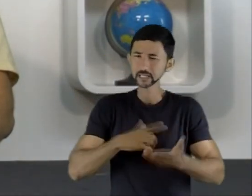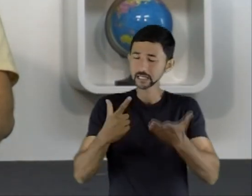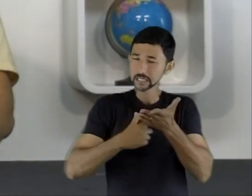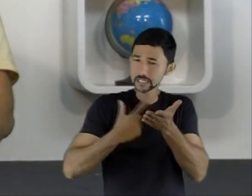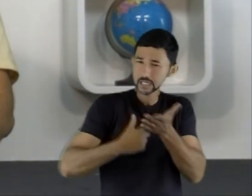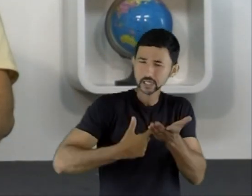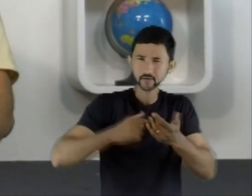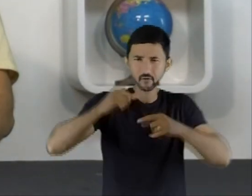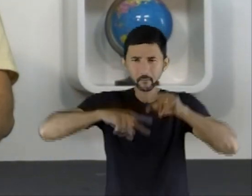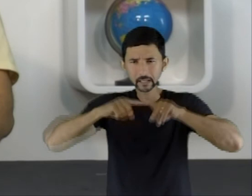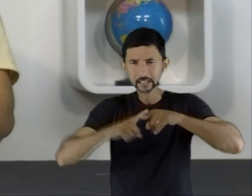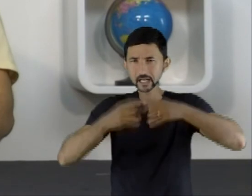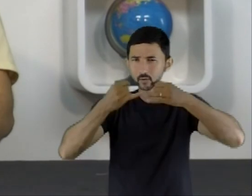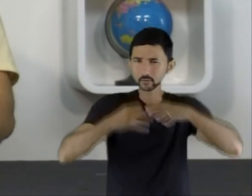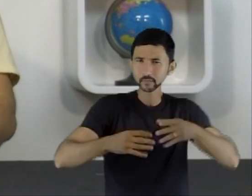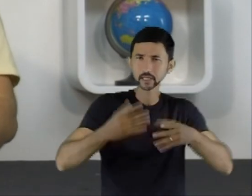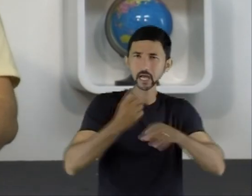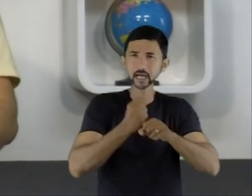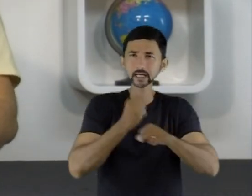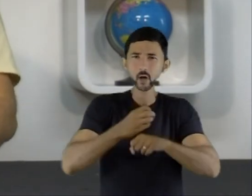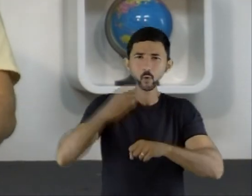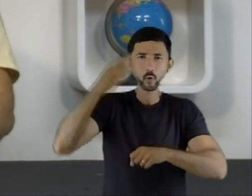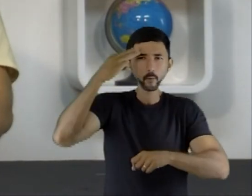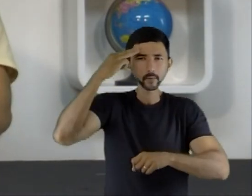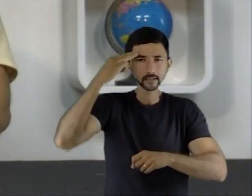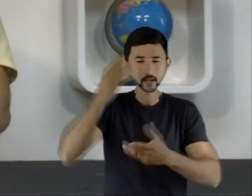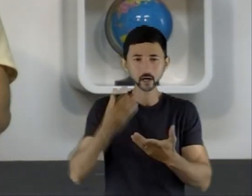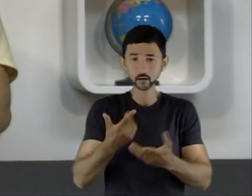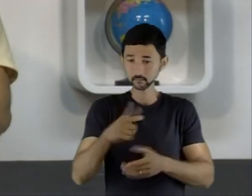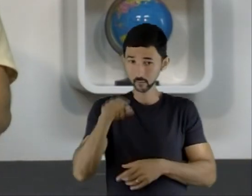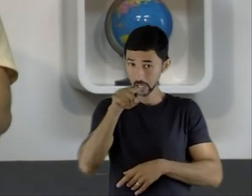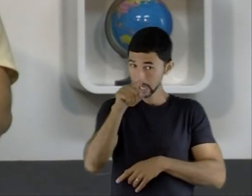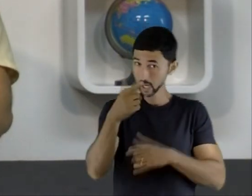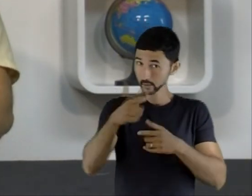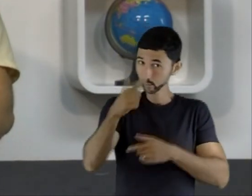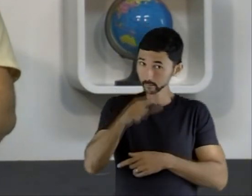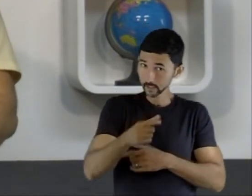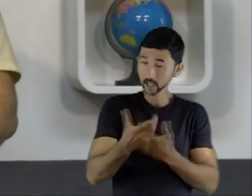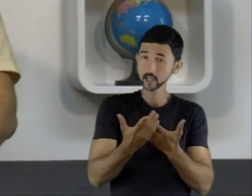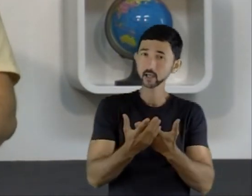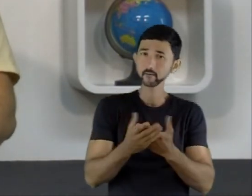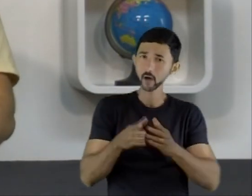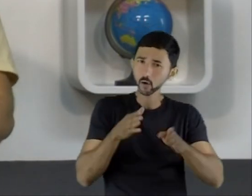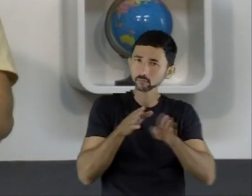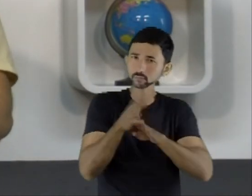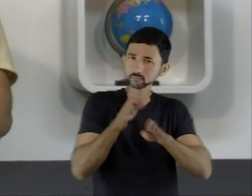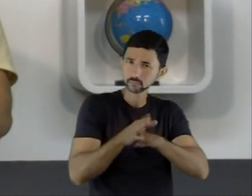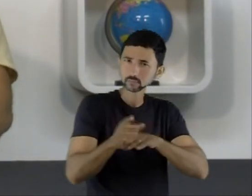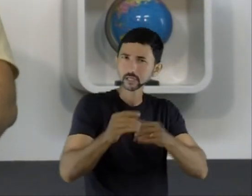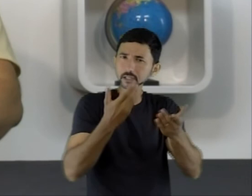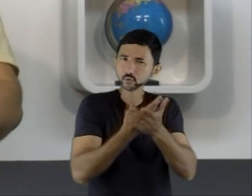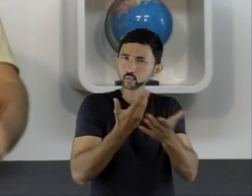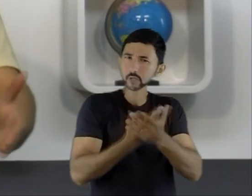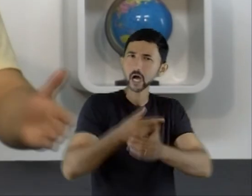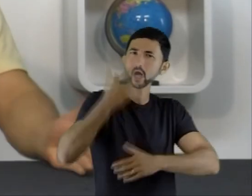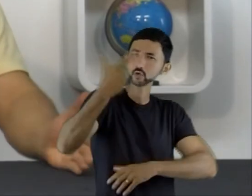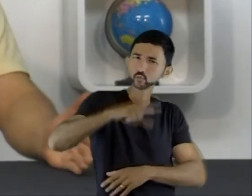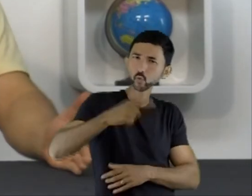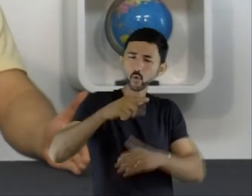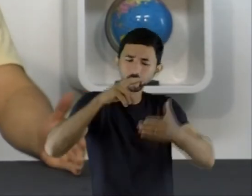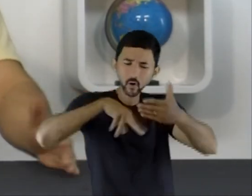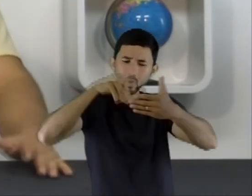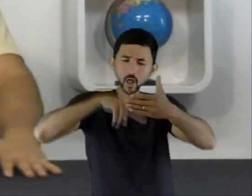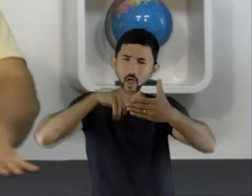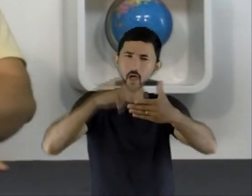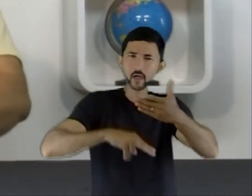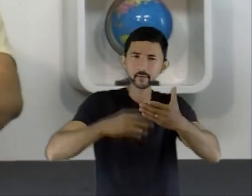fale sobre esse cálculo mental, eu recomendo que você estude ele novamente, releia novamente, certo? Para ter essa